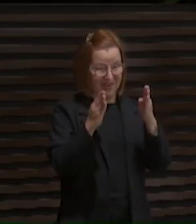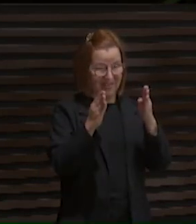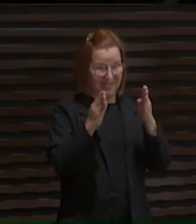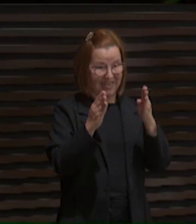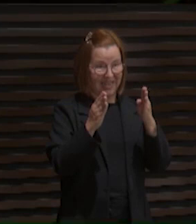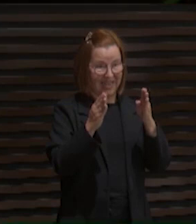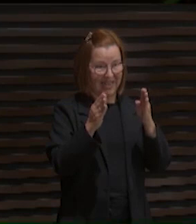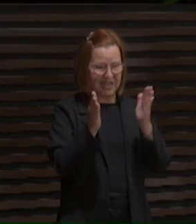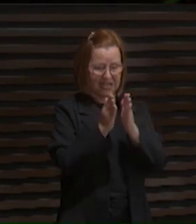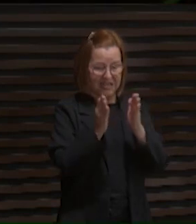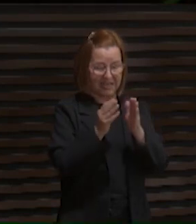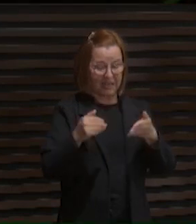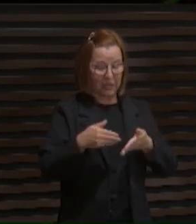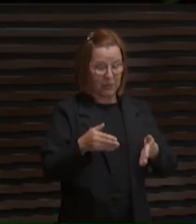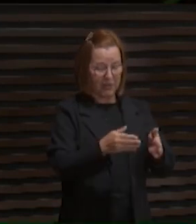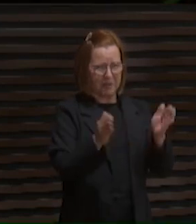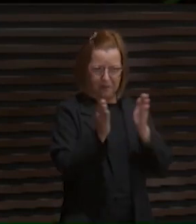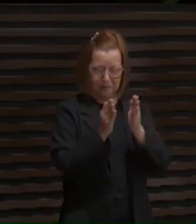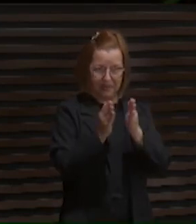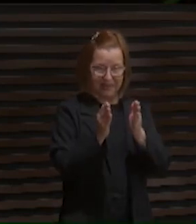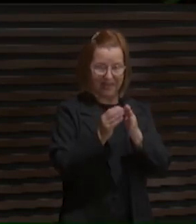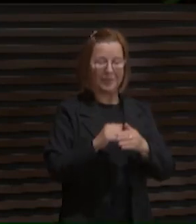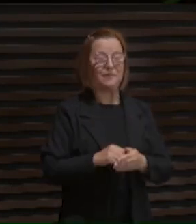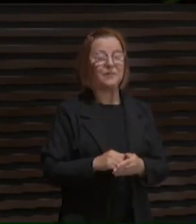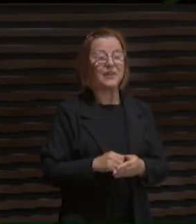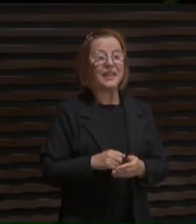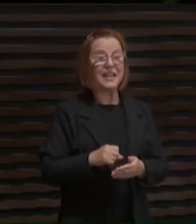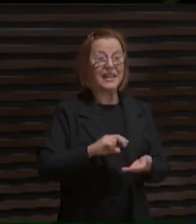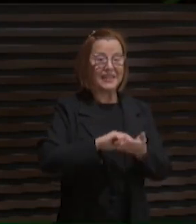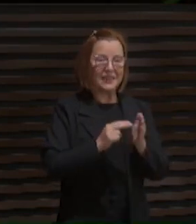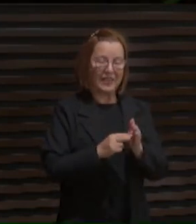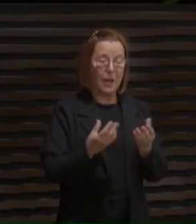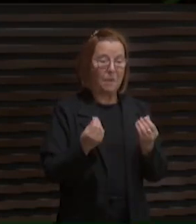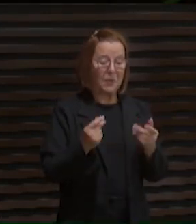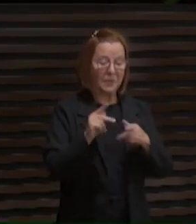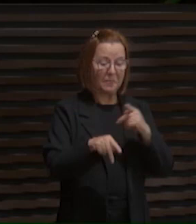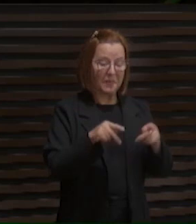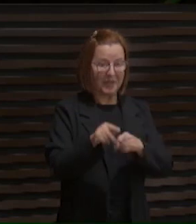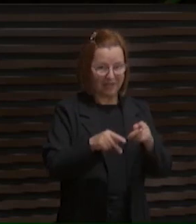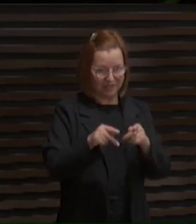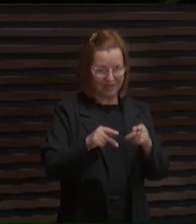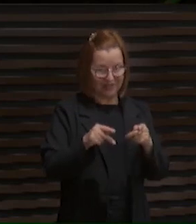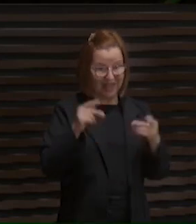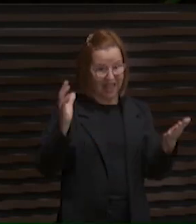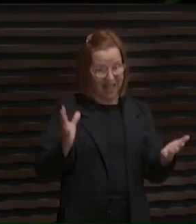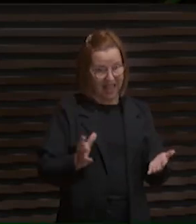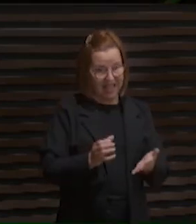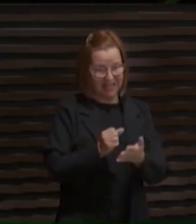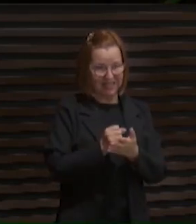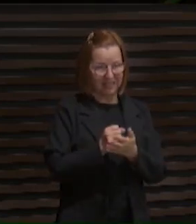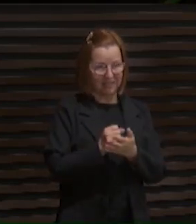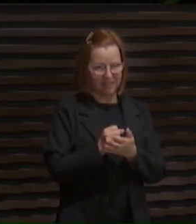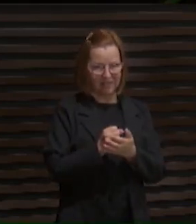apertado? Muitos passam pela porta, ou seja, muitos são salvos, mas aí, no caminho, alguns vão perdendo a salvação? Não, não